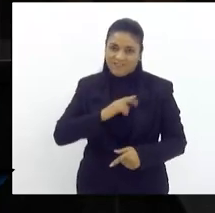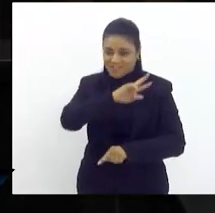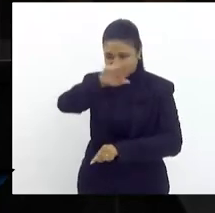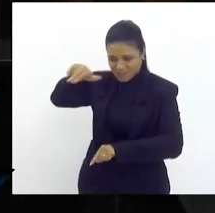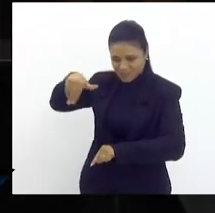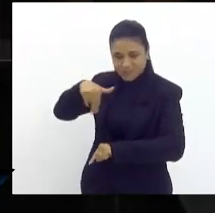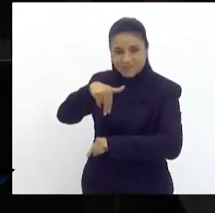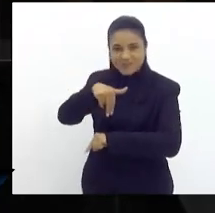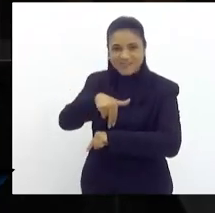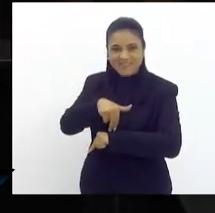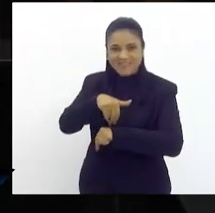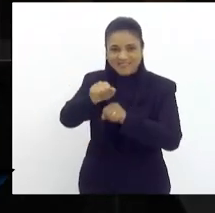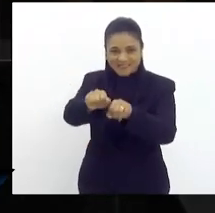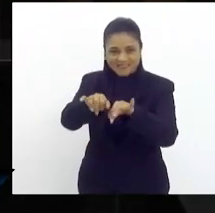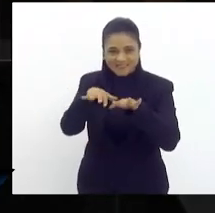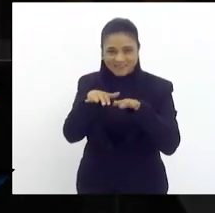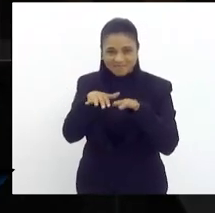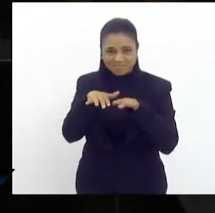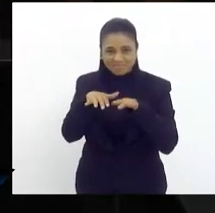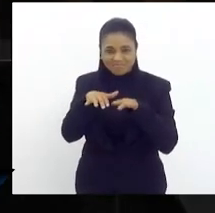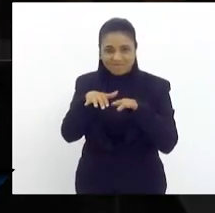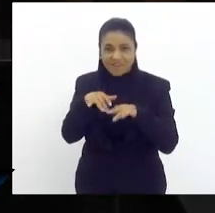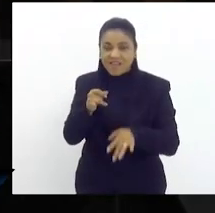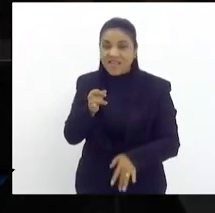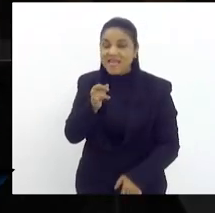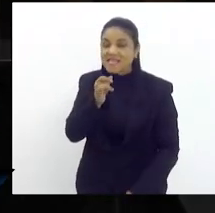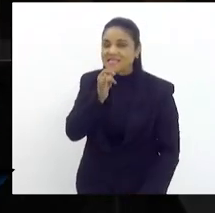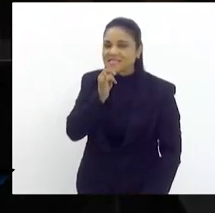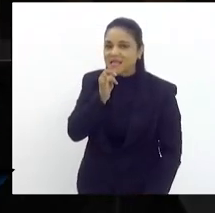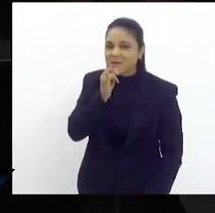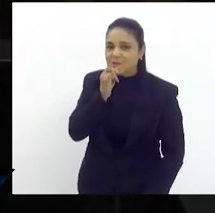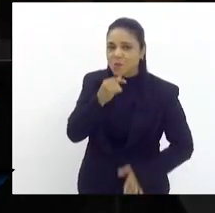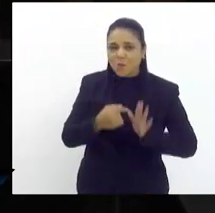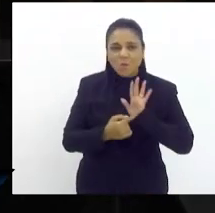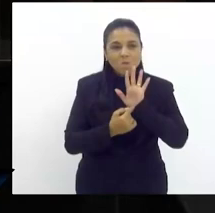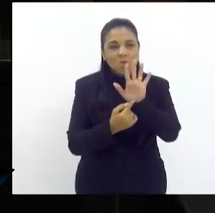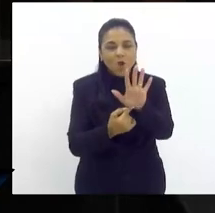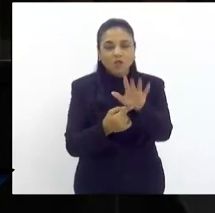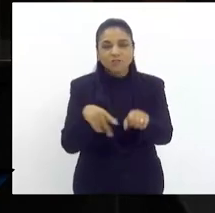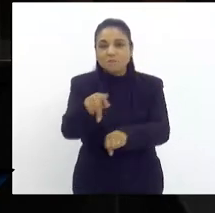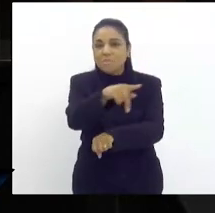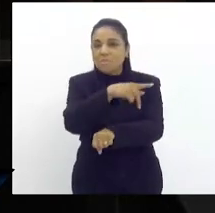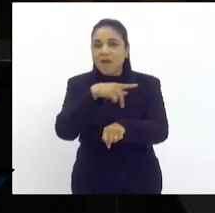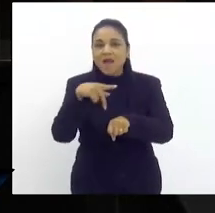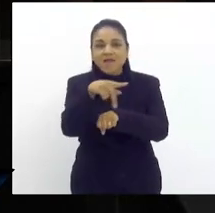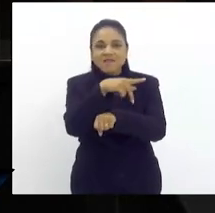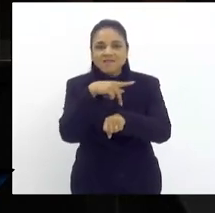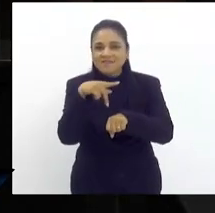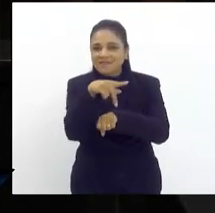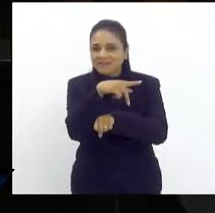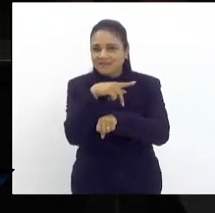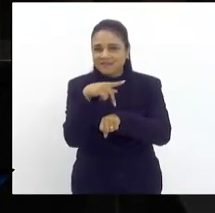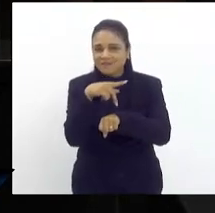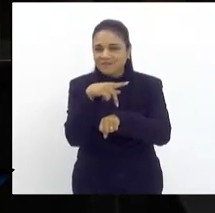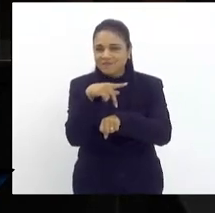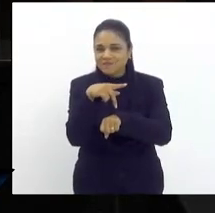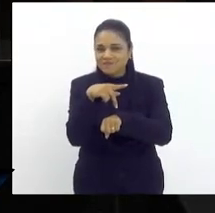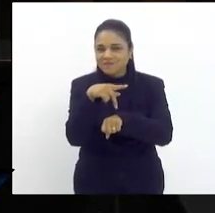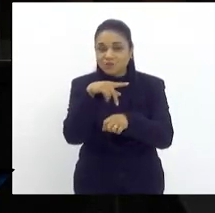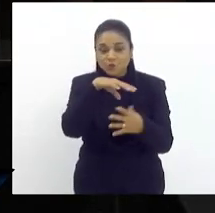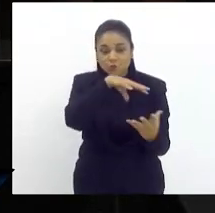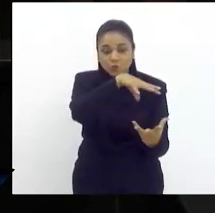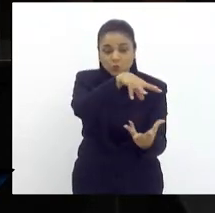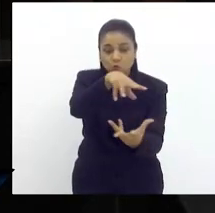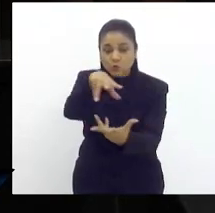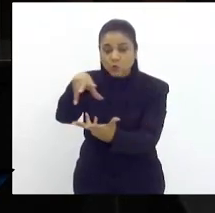aqui nesse plenário e dê exemplo de um país do mundo